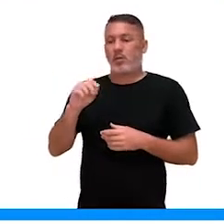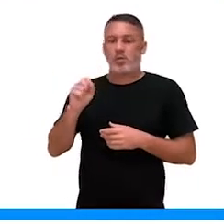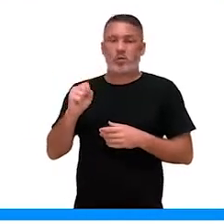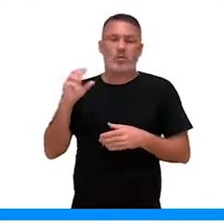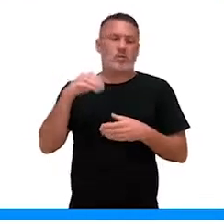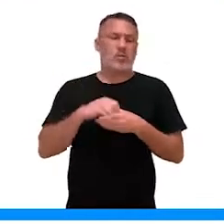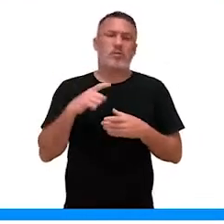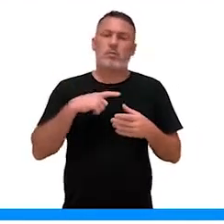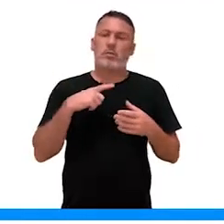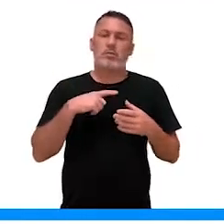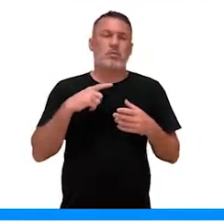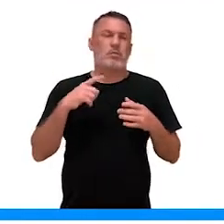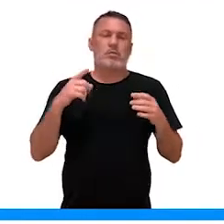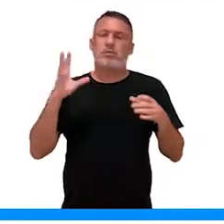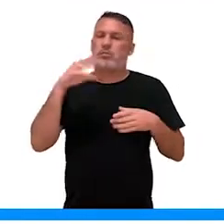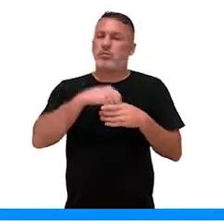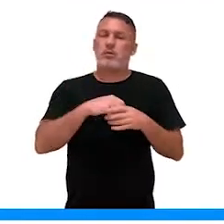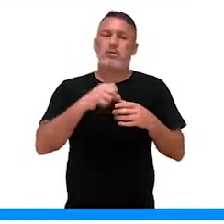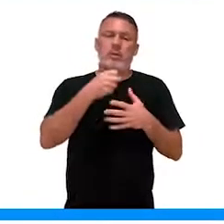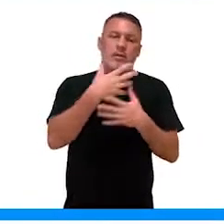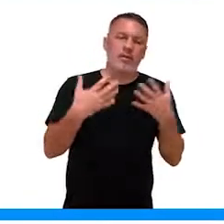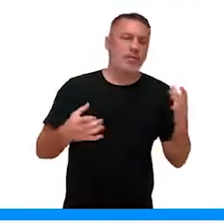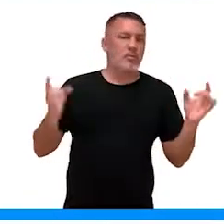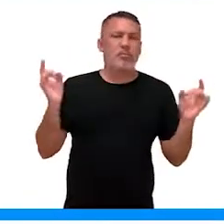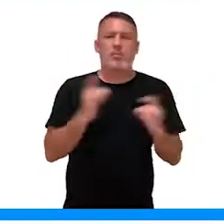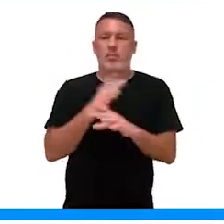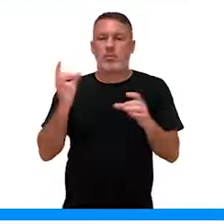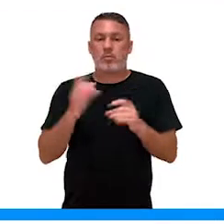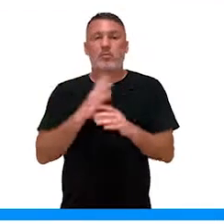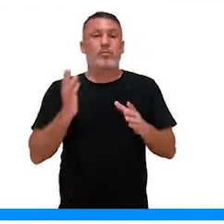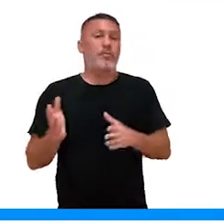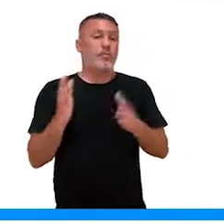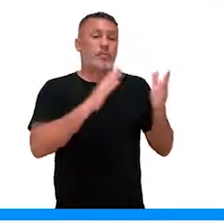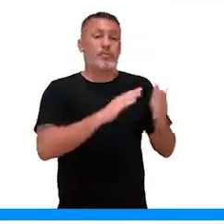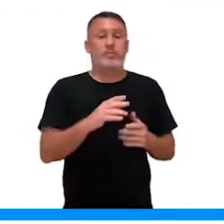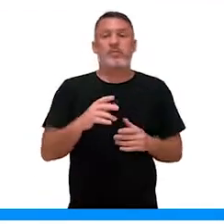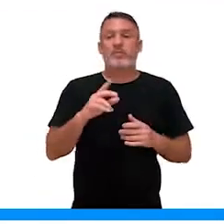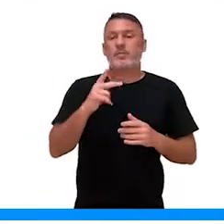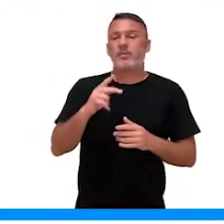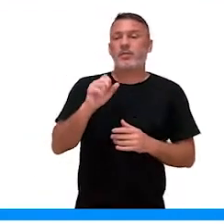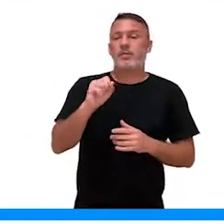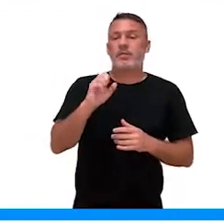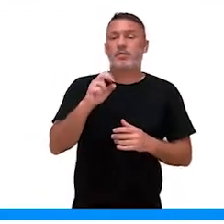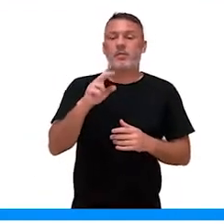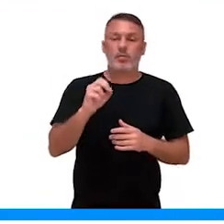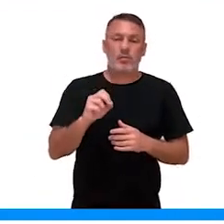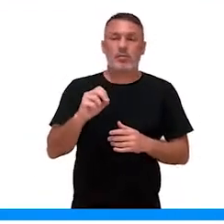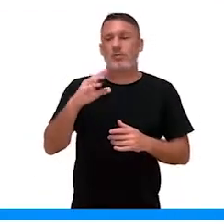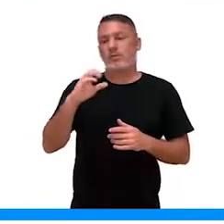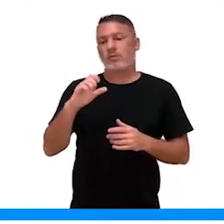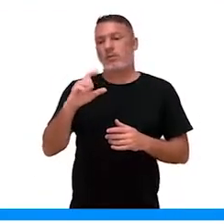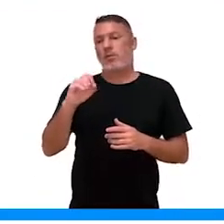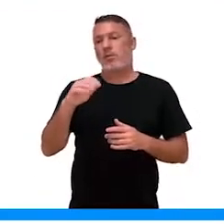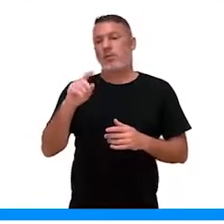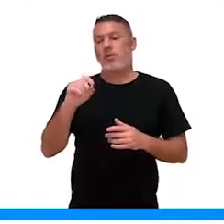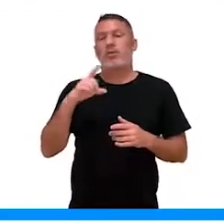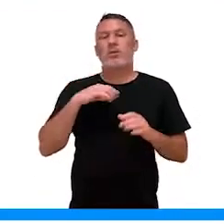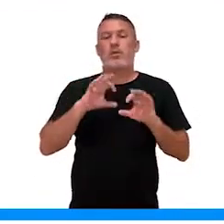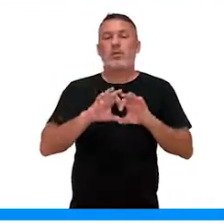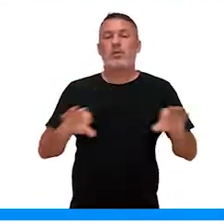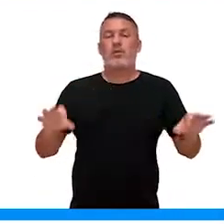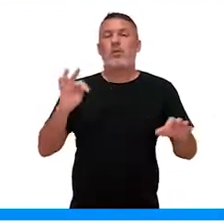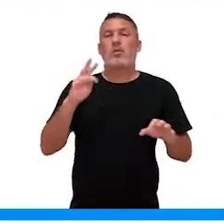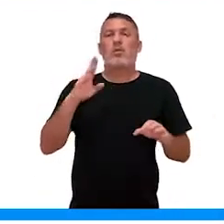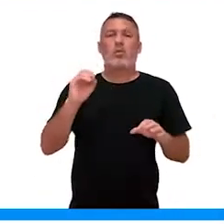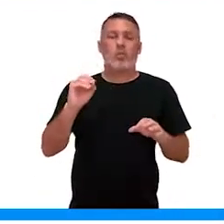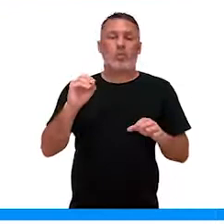essa cavidade revestida pela endoderme. Os pseudocelomados, o tubo digestório, como vocês podem ver que está aí no